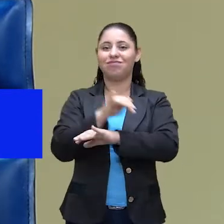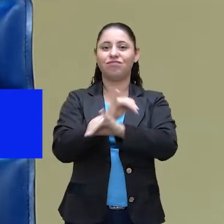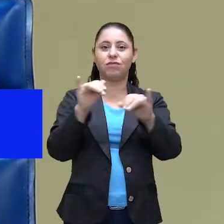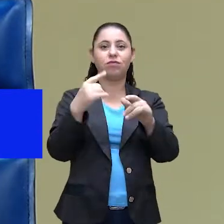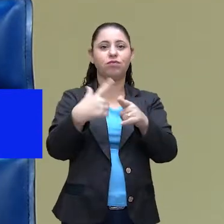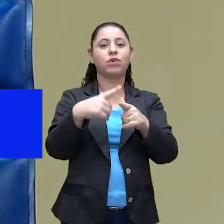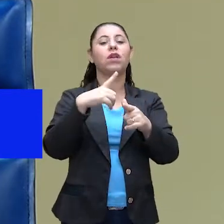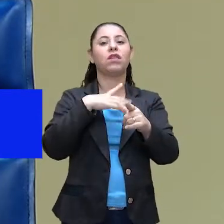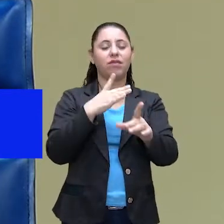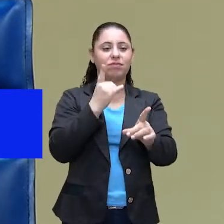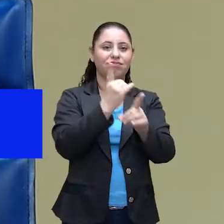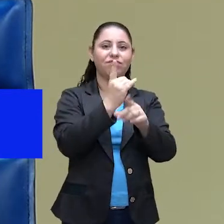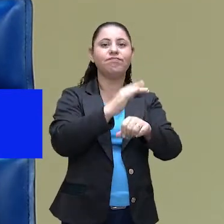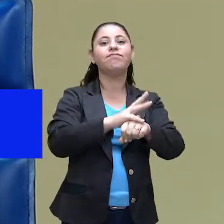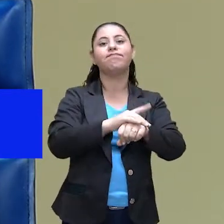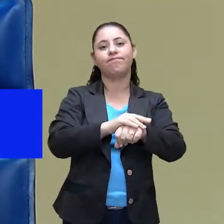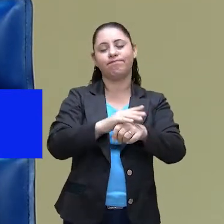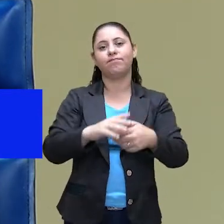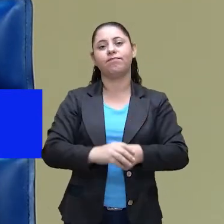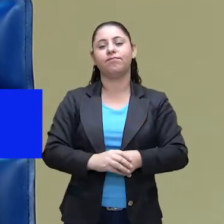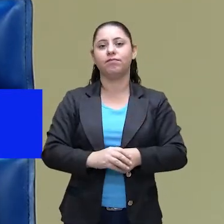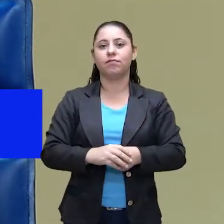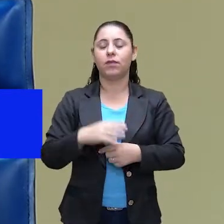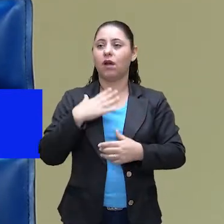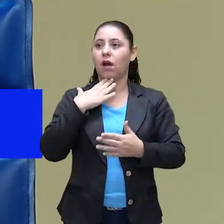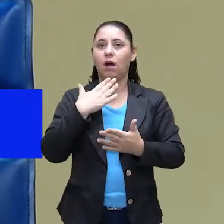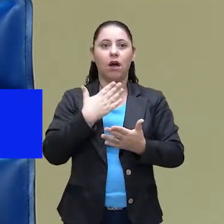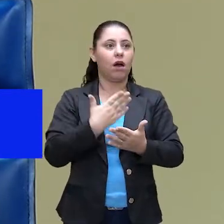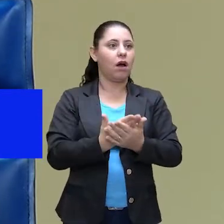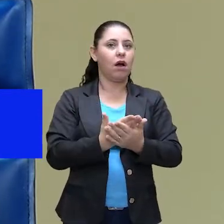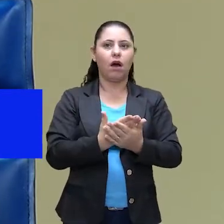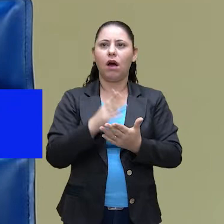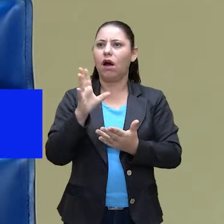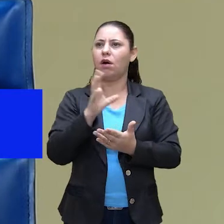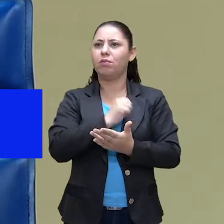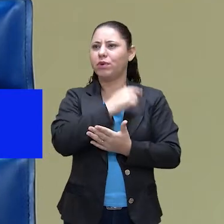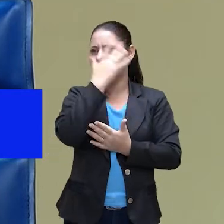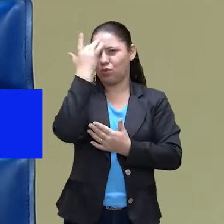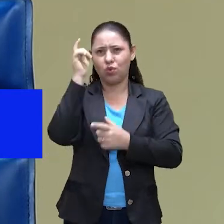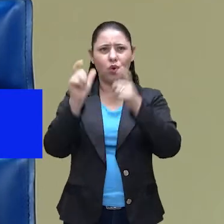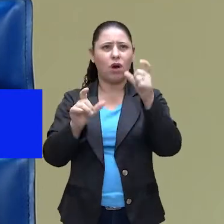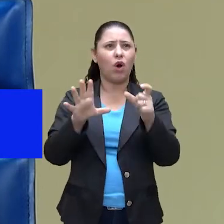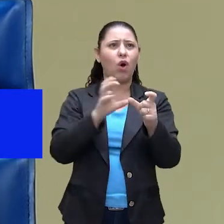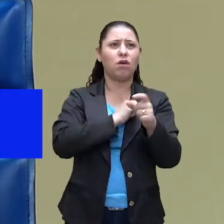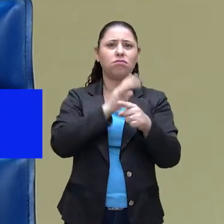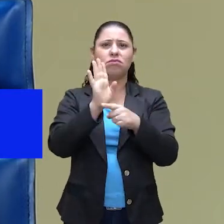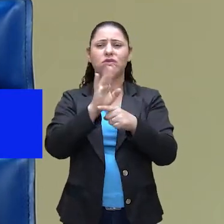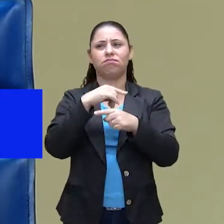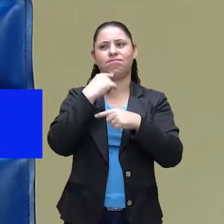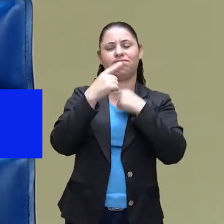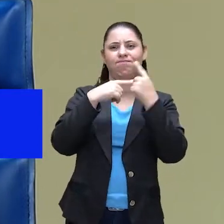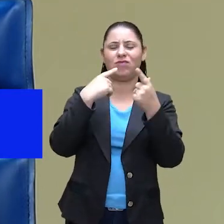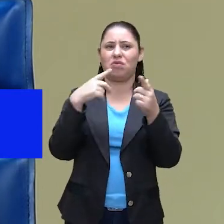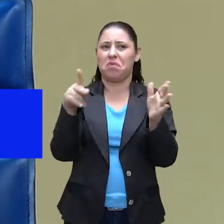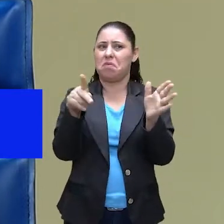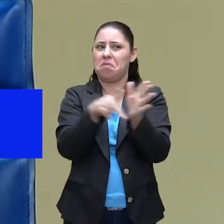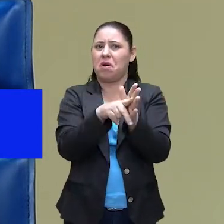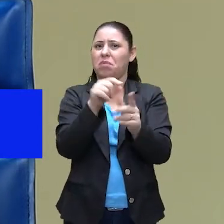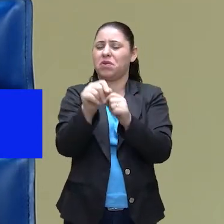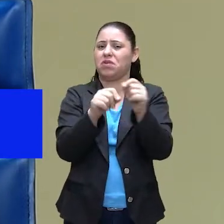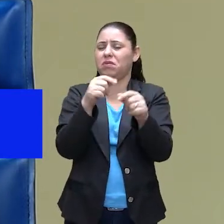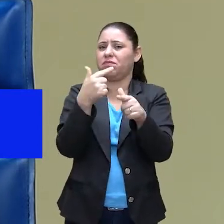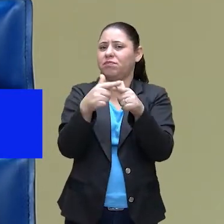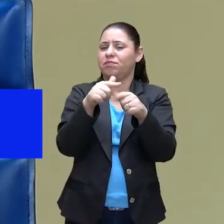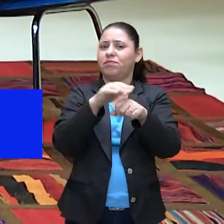esse diagnóstico e surpreendeu aos amantes do cinema e criou dúvidas sobre o distúrbio responsável pelo encerramento